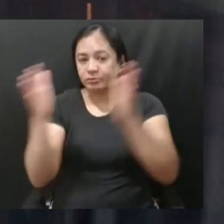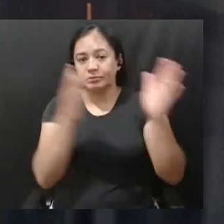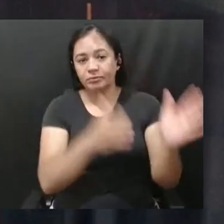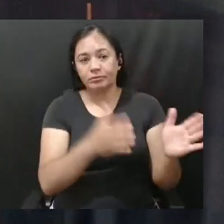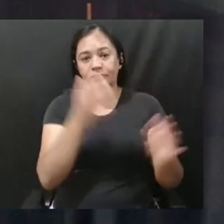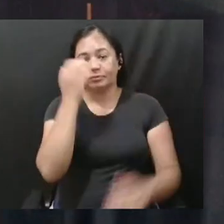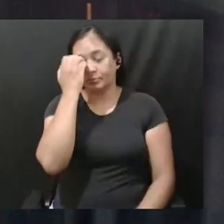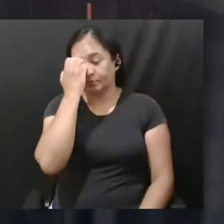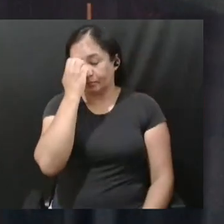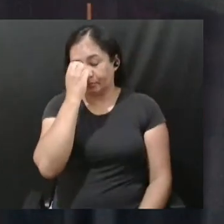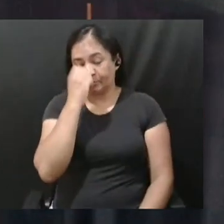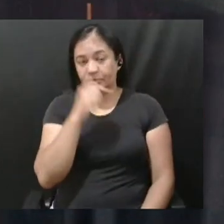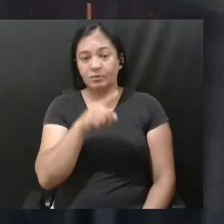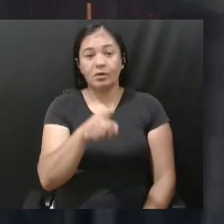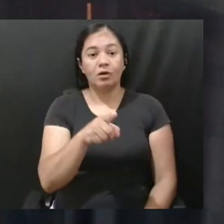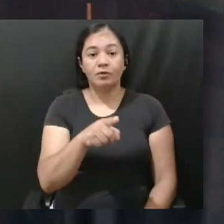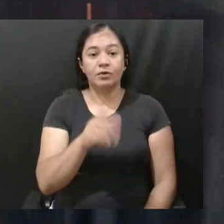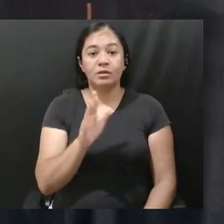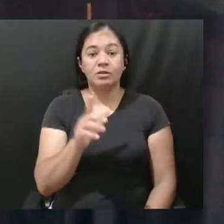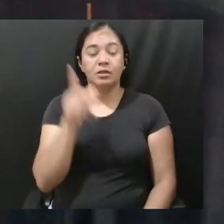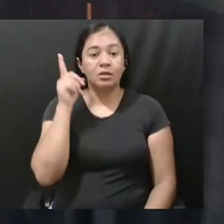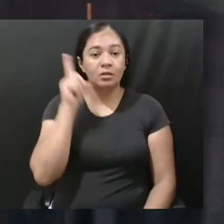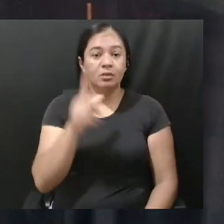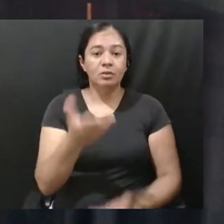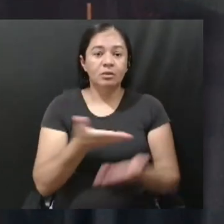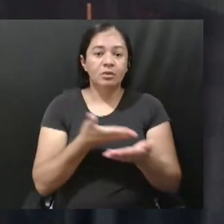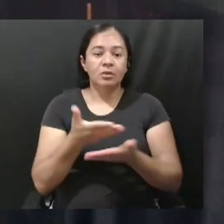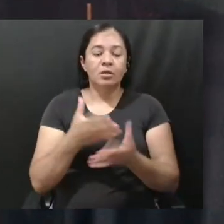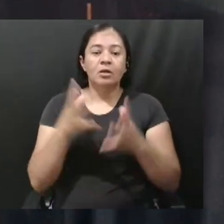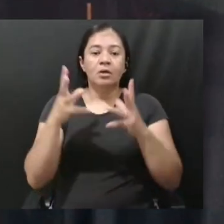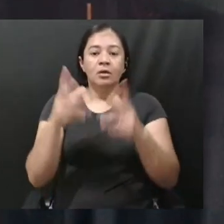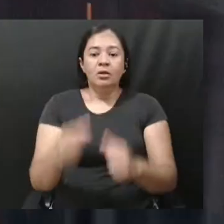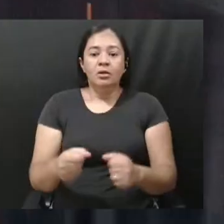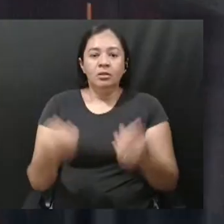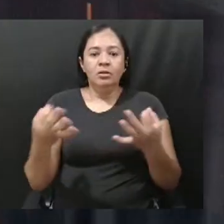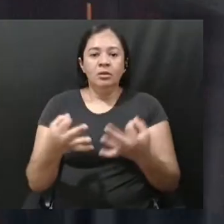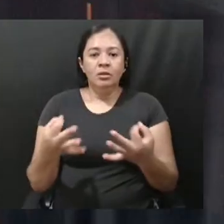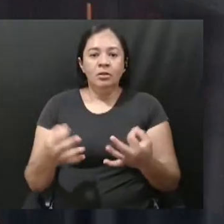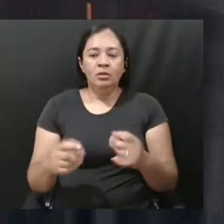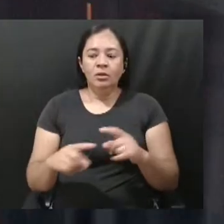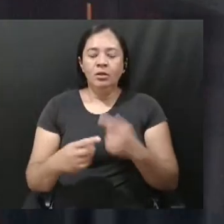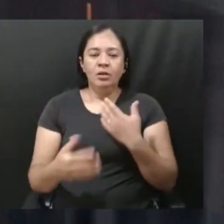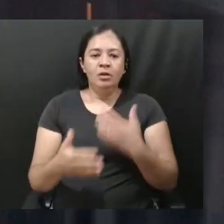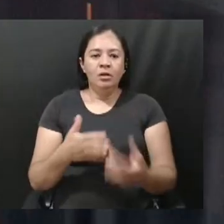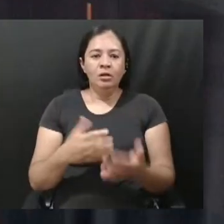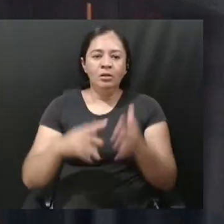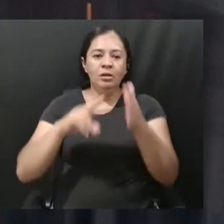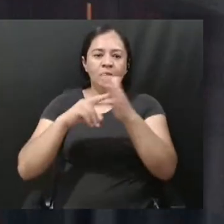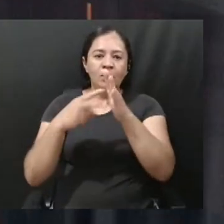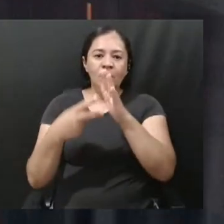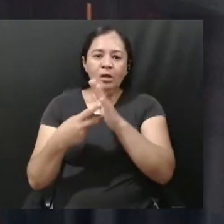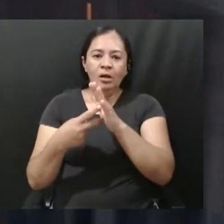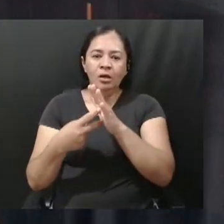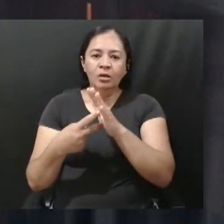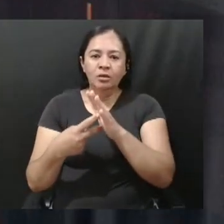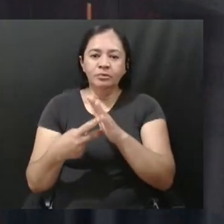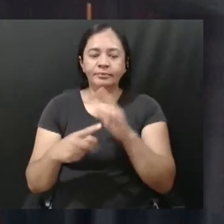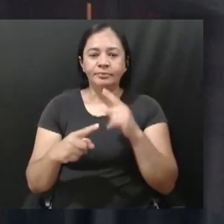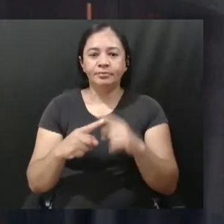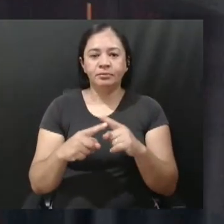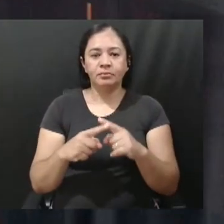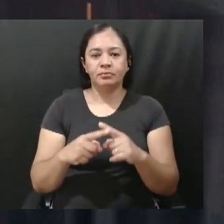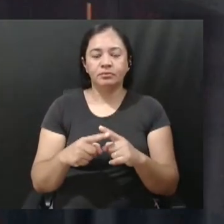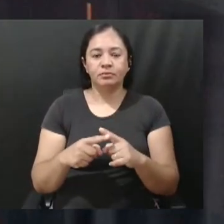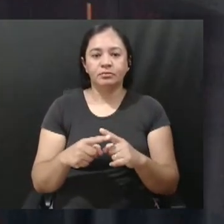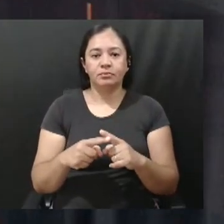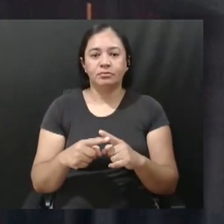mesmo vai conseguir lidar com tudo uhum. perfeitamente, o que quer que isso signifique, né, porque não existe É. ser perfeito,